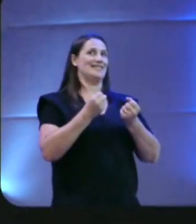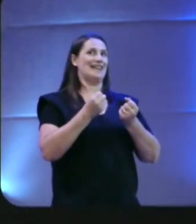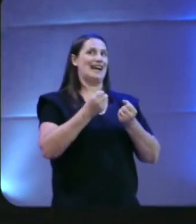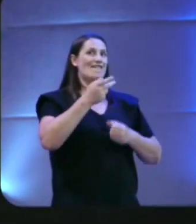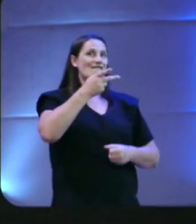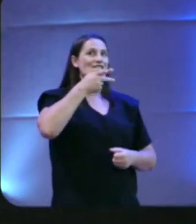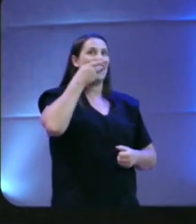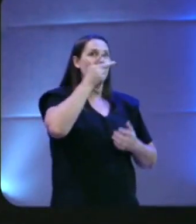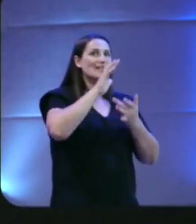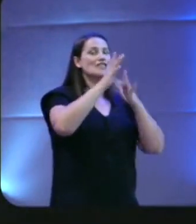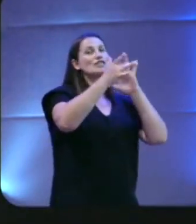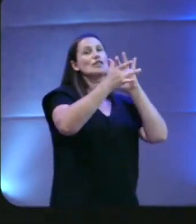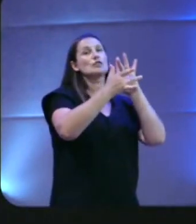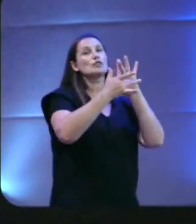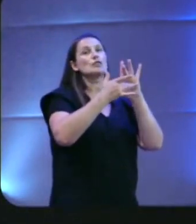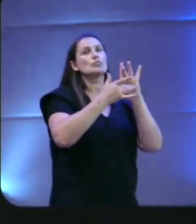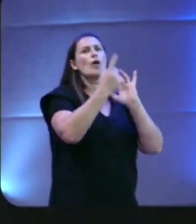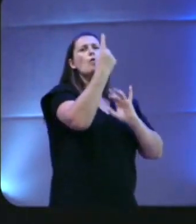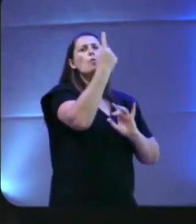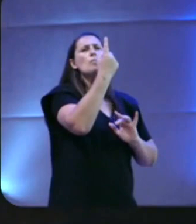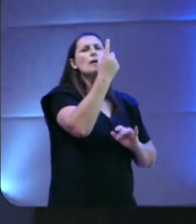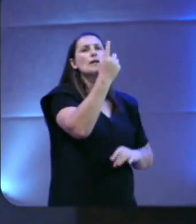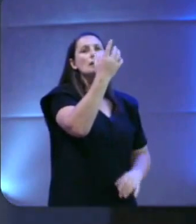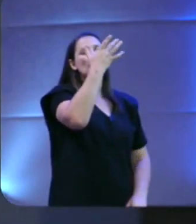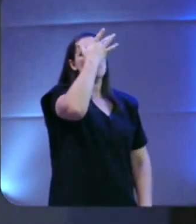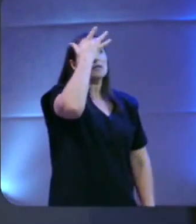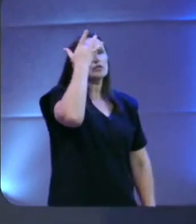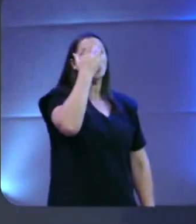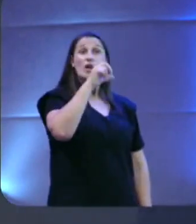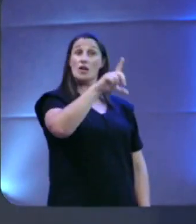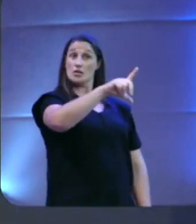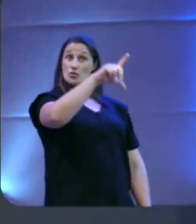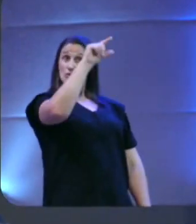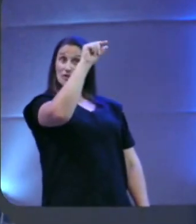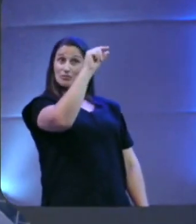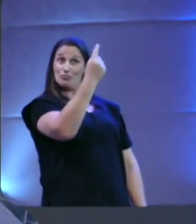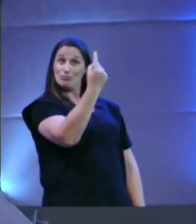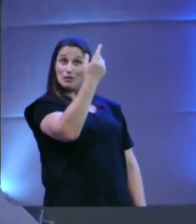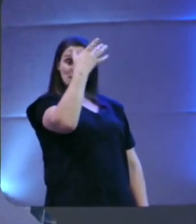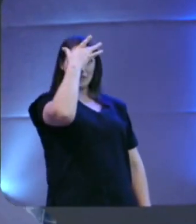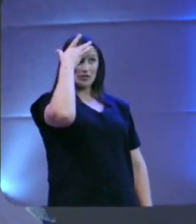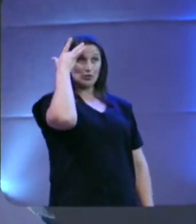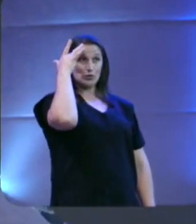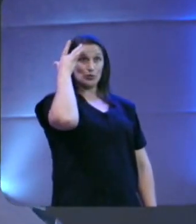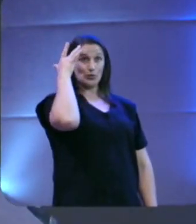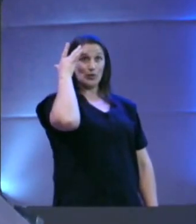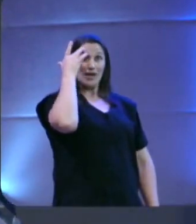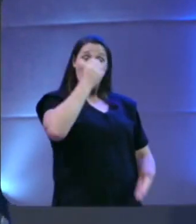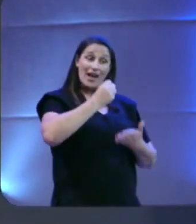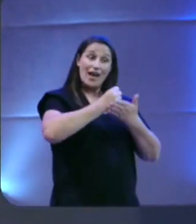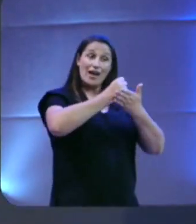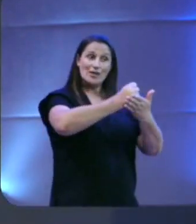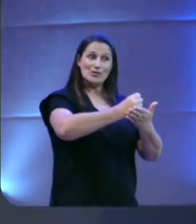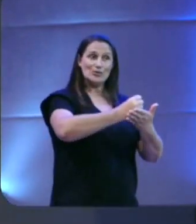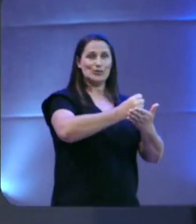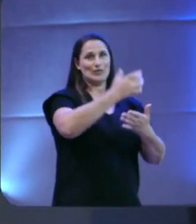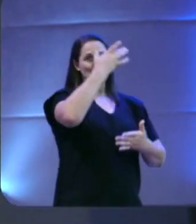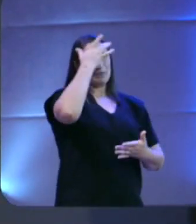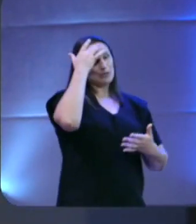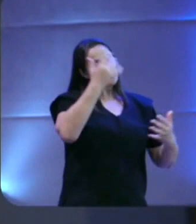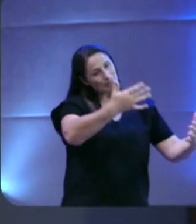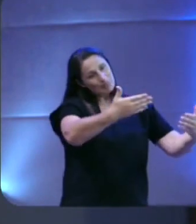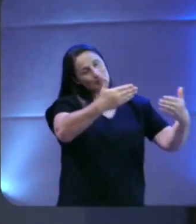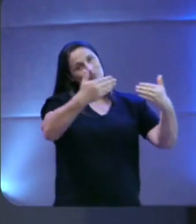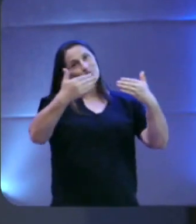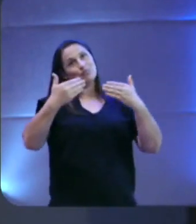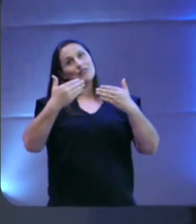Jesus, alcançar alguém para Jesus? E aí você acolhe, ajuda essa pessoa a se sentir bem-vinda em uma